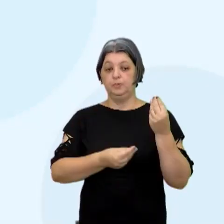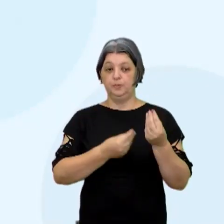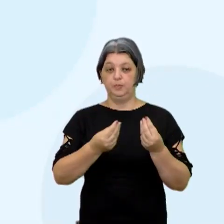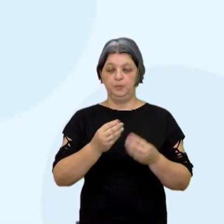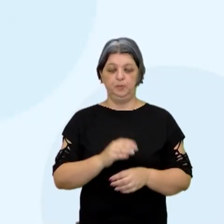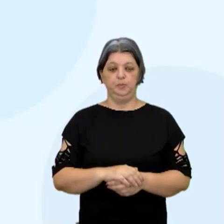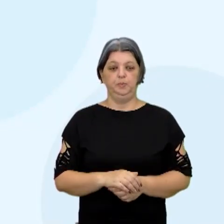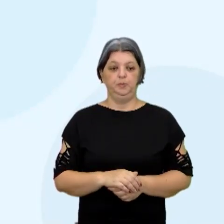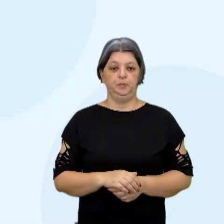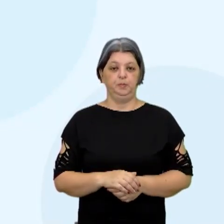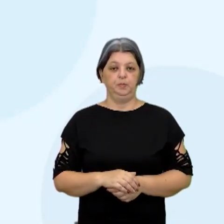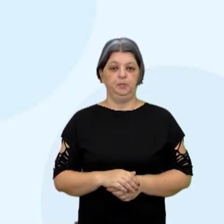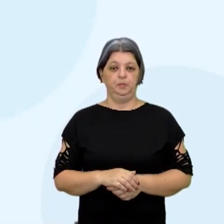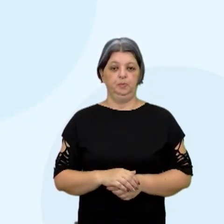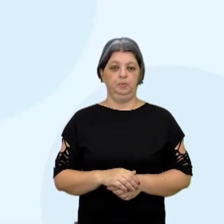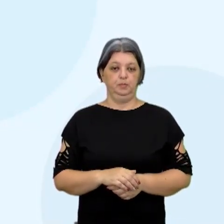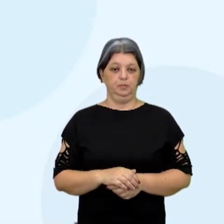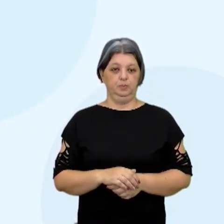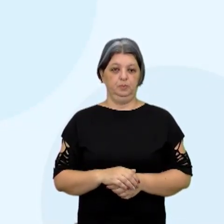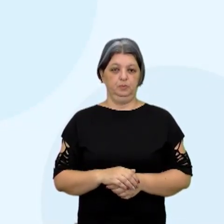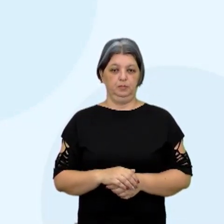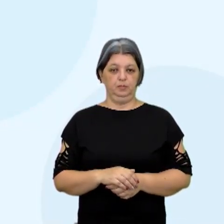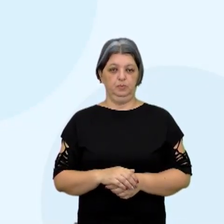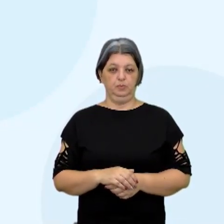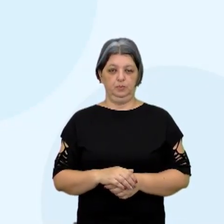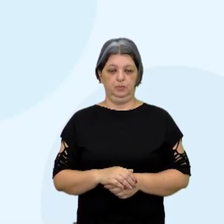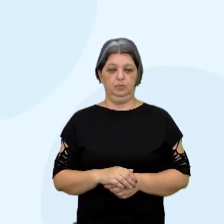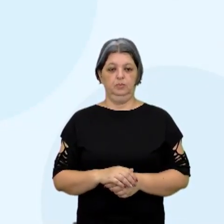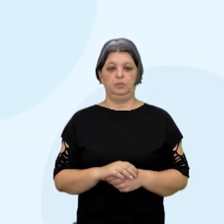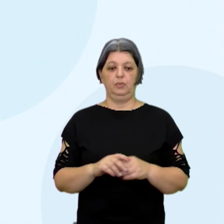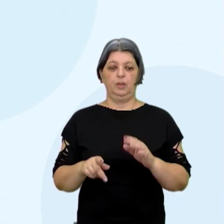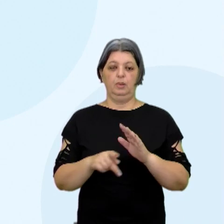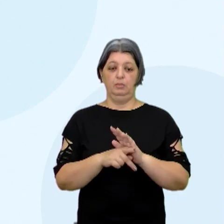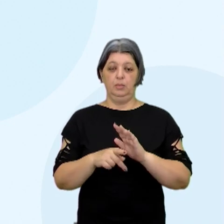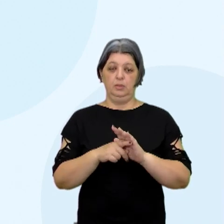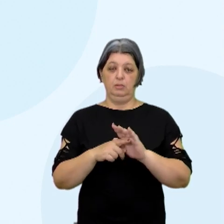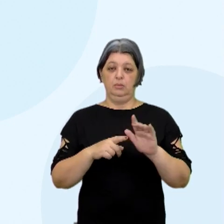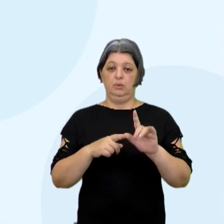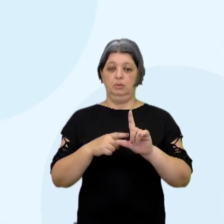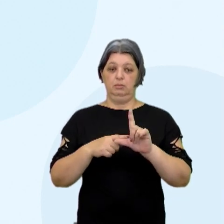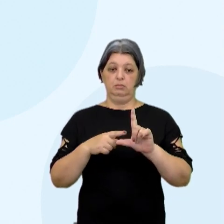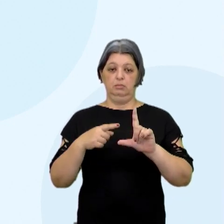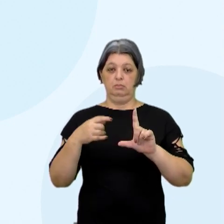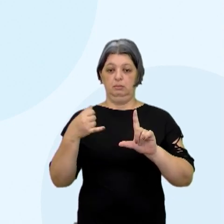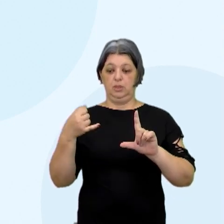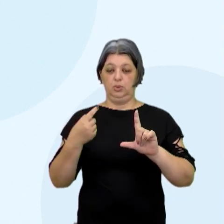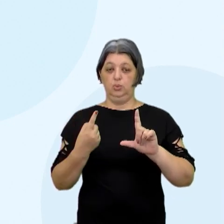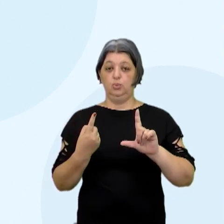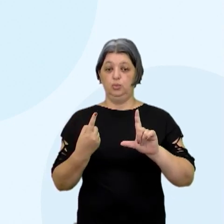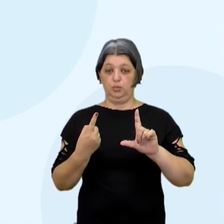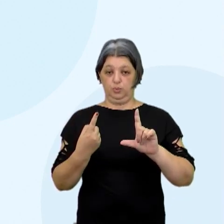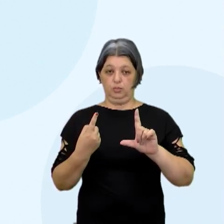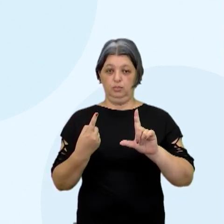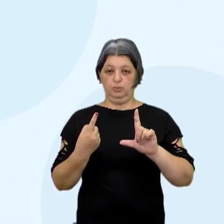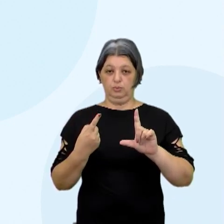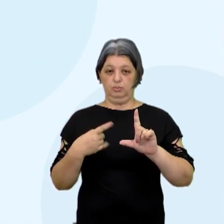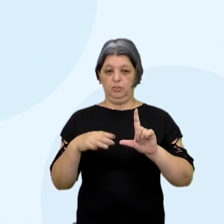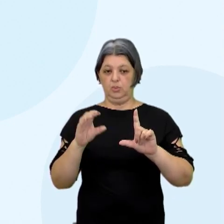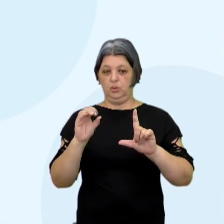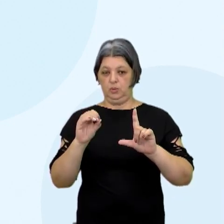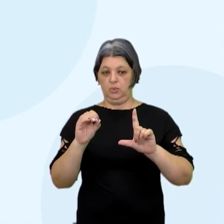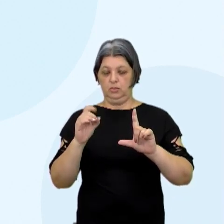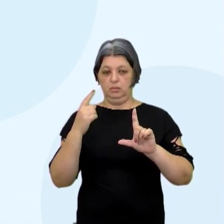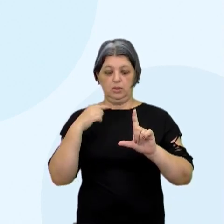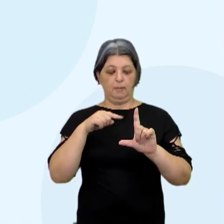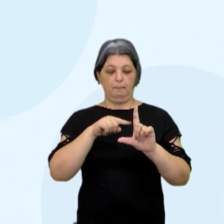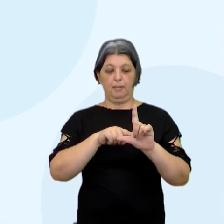ficar então ó como que a gente coloca o ponto não lápis em cima do menos 12 x E aí ó como que é zero não sobe